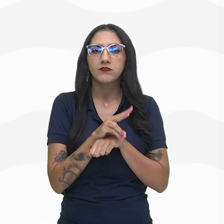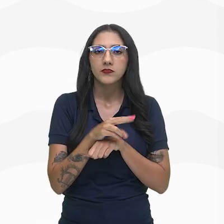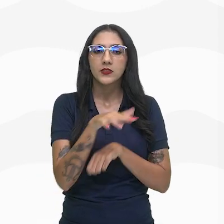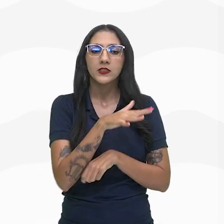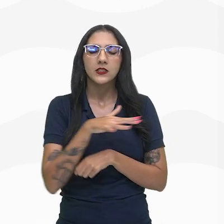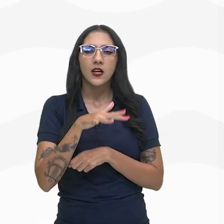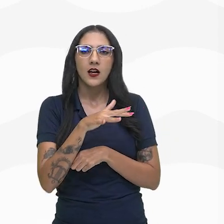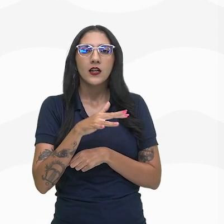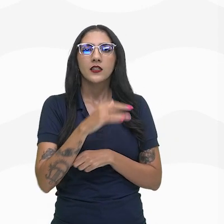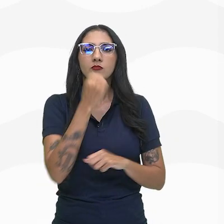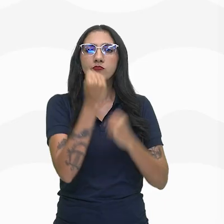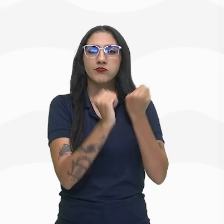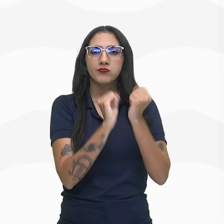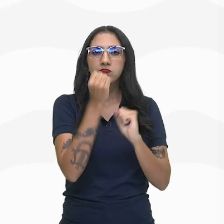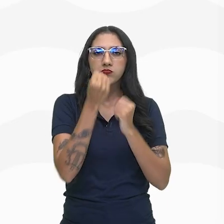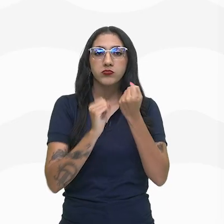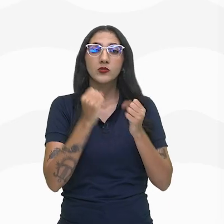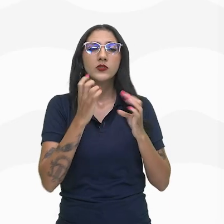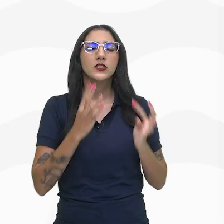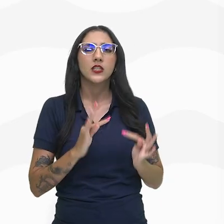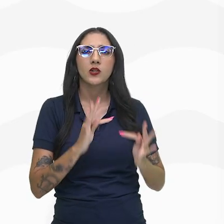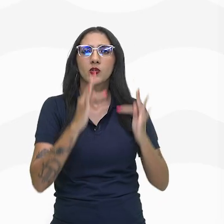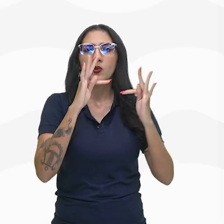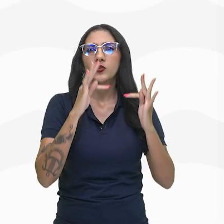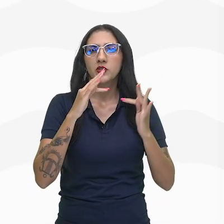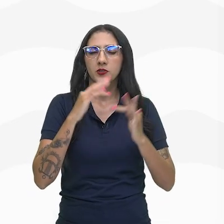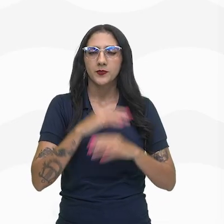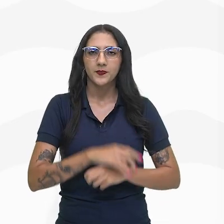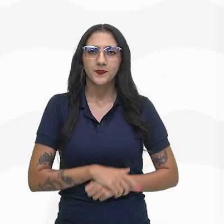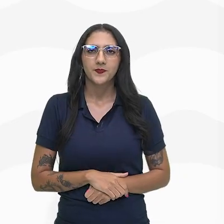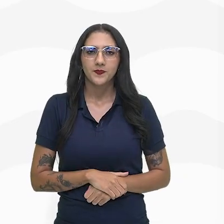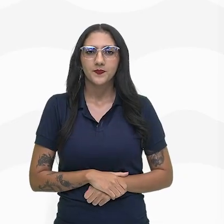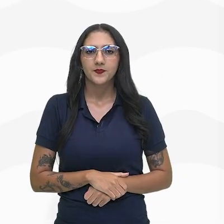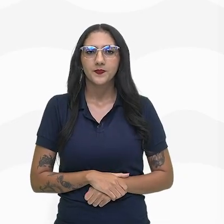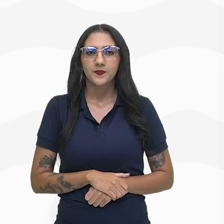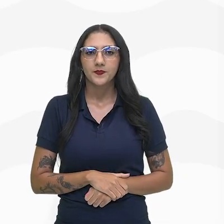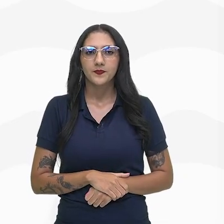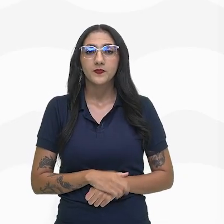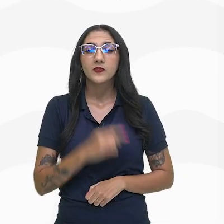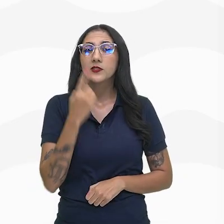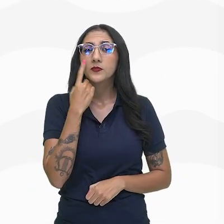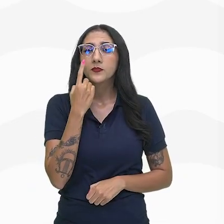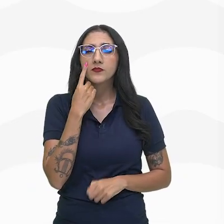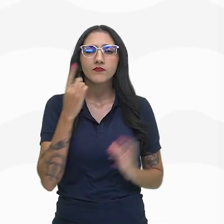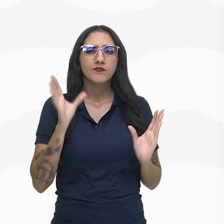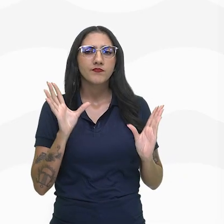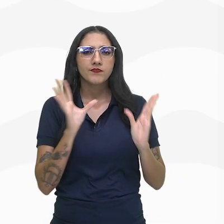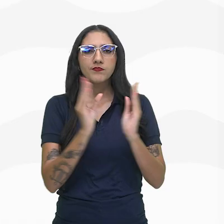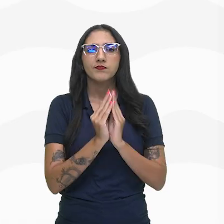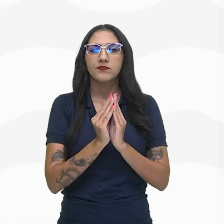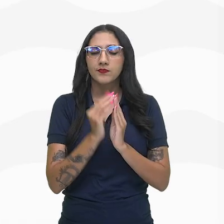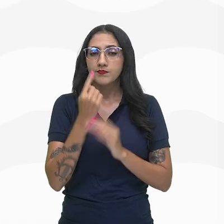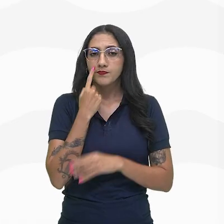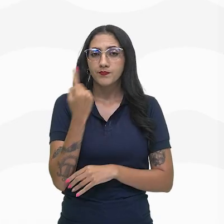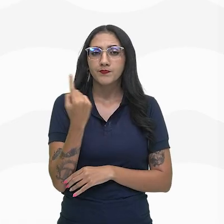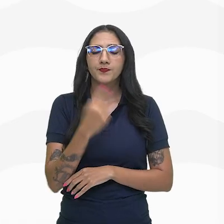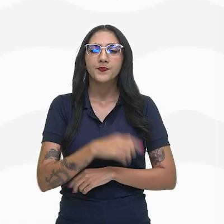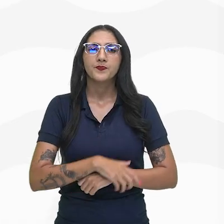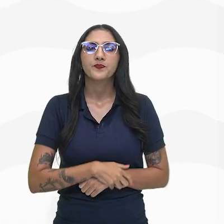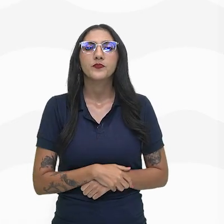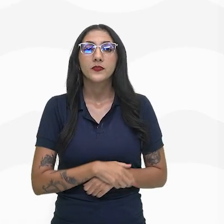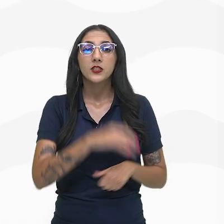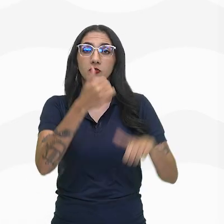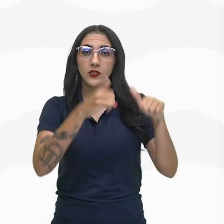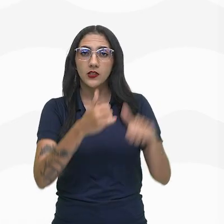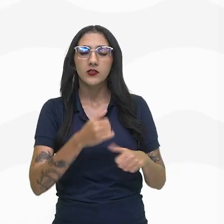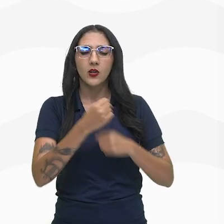de eletrônicos no Polo Industrial de Manaus, que a gente vai resumir aí por PIN, tá, gente? Então, nós vamos analisar